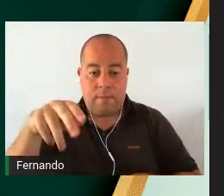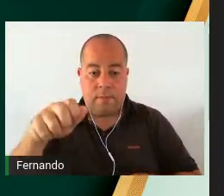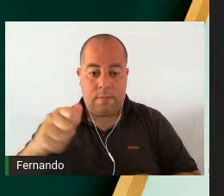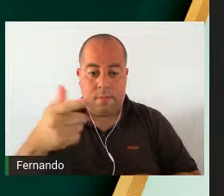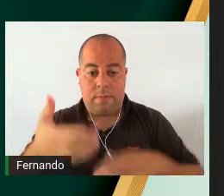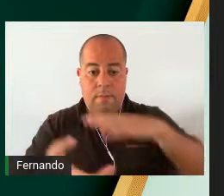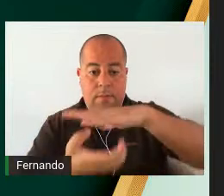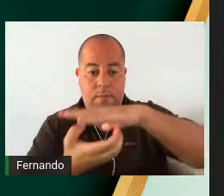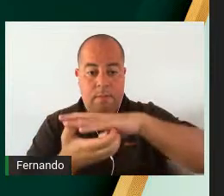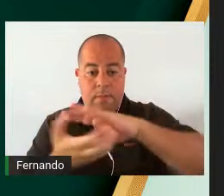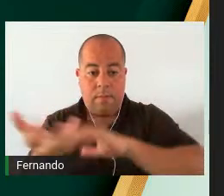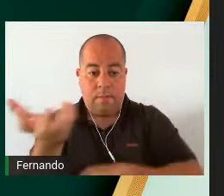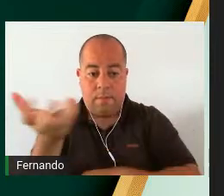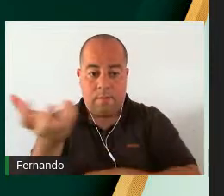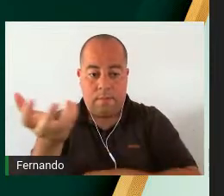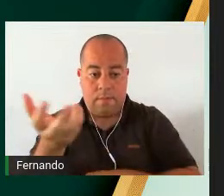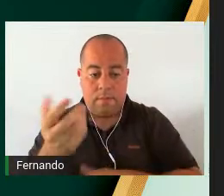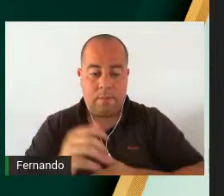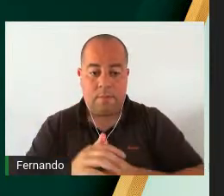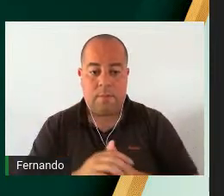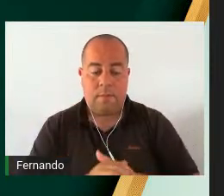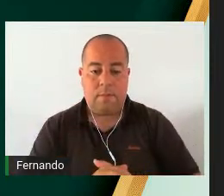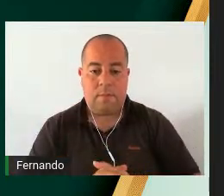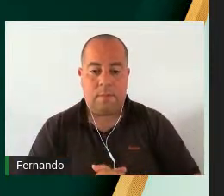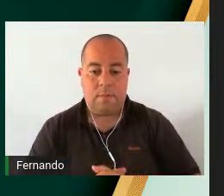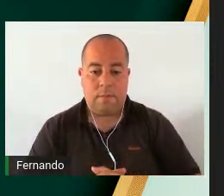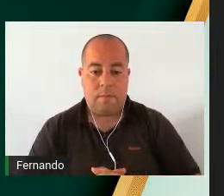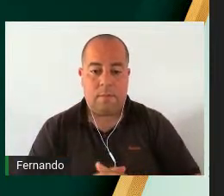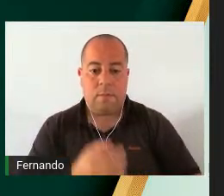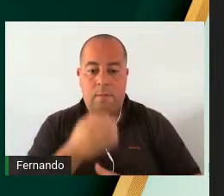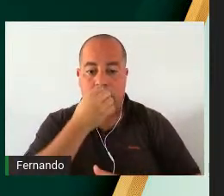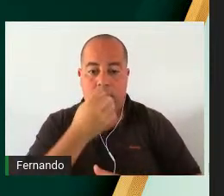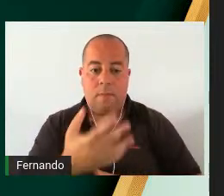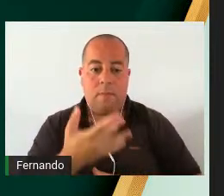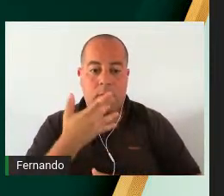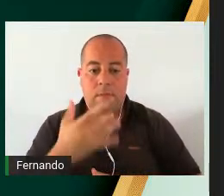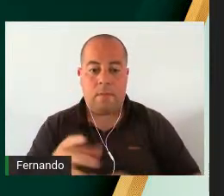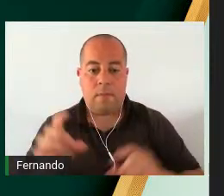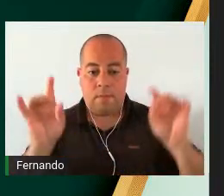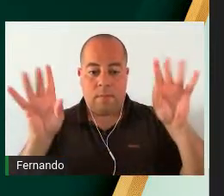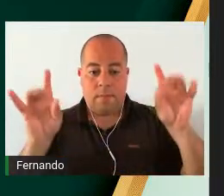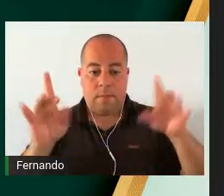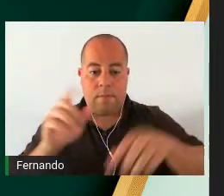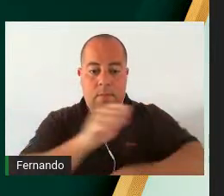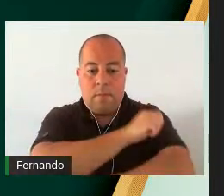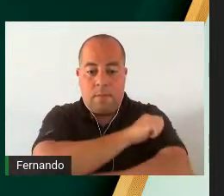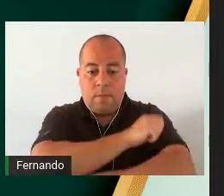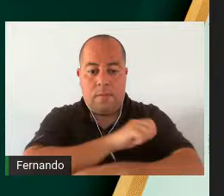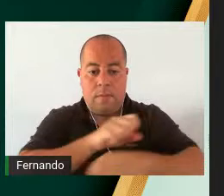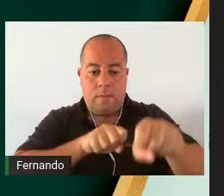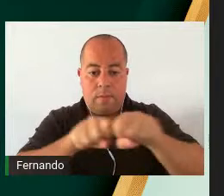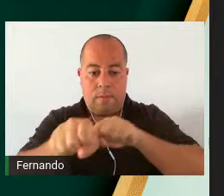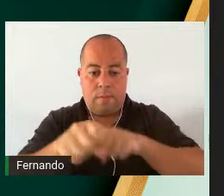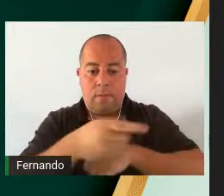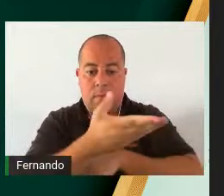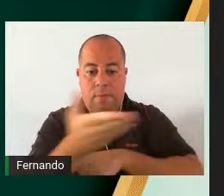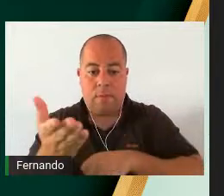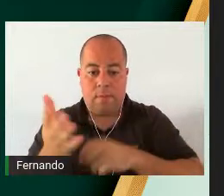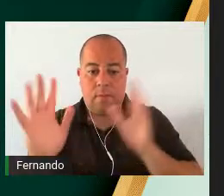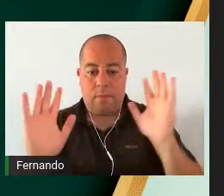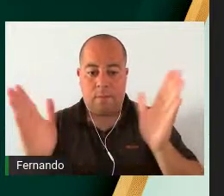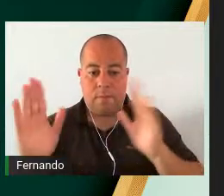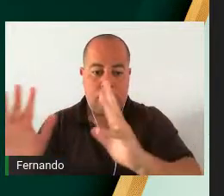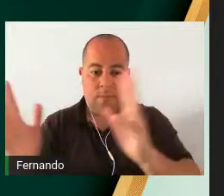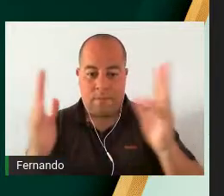Campus Caçapava do Sul. Muito boa tarde, em especial aos formandos, a quem já os parabenizo